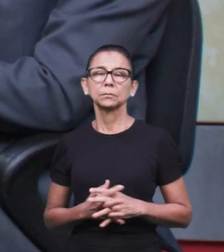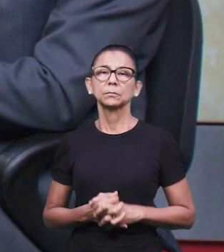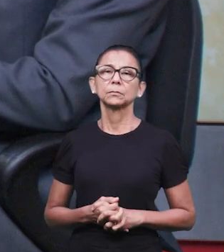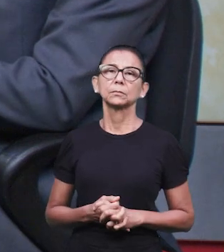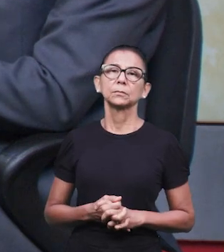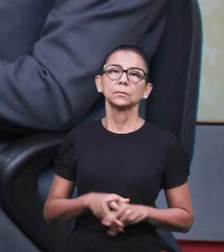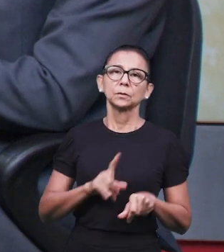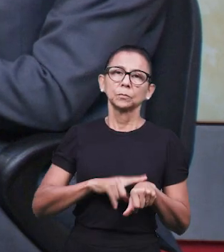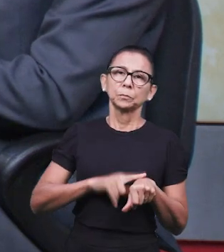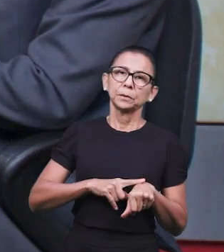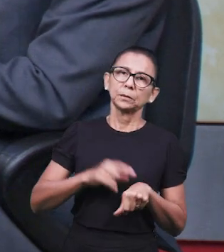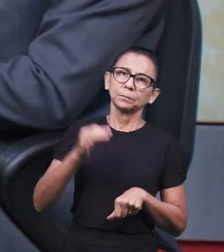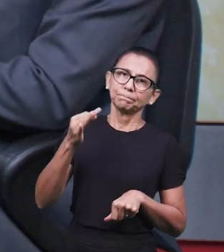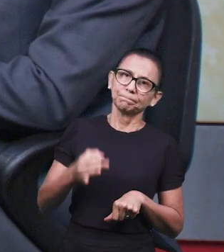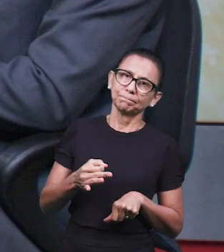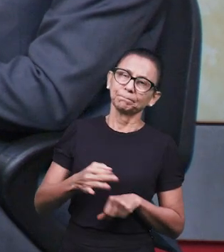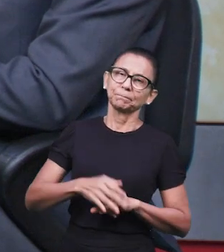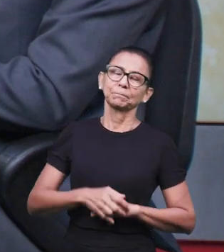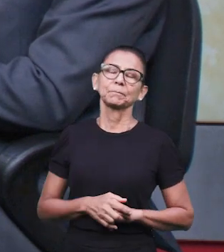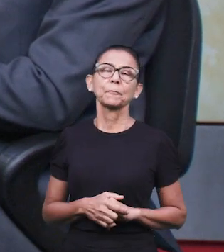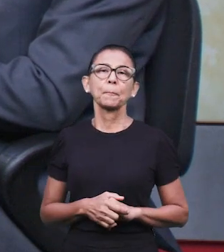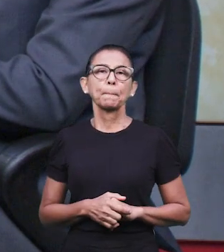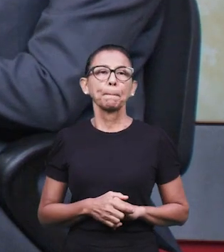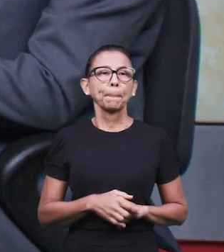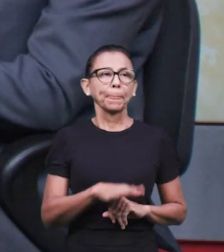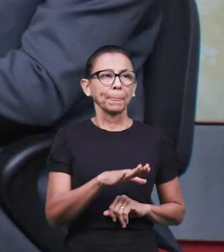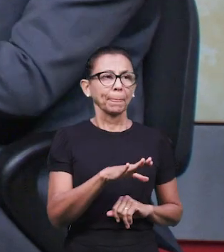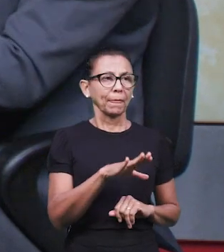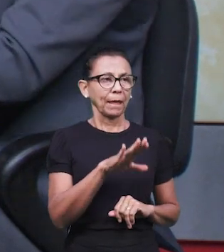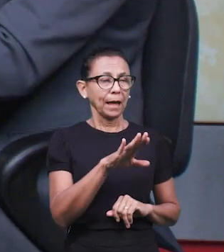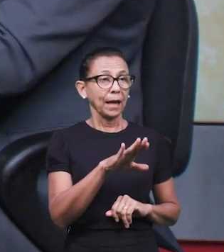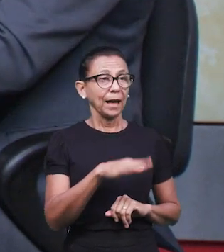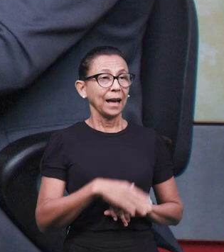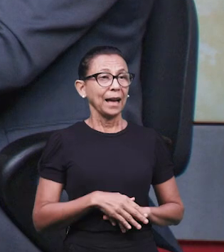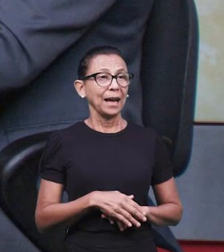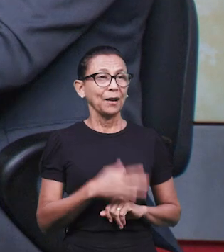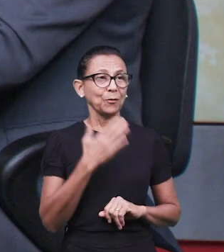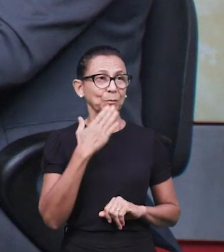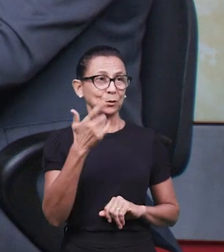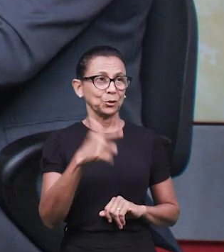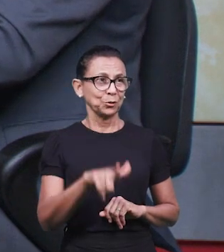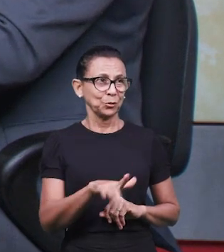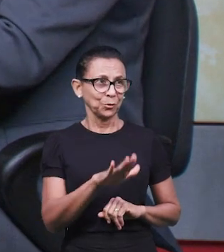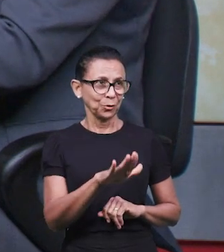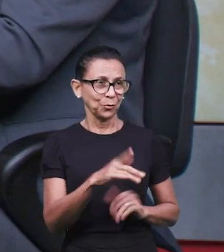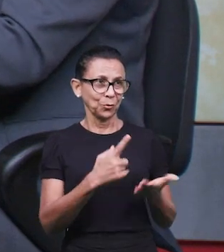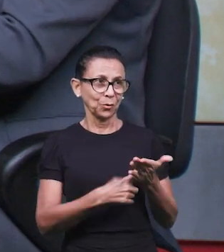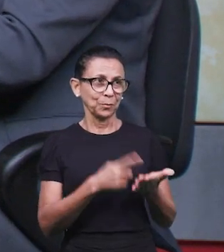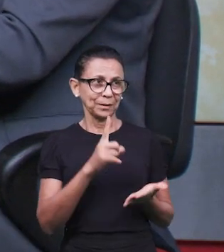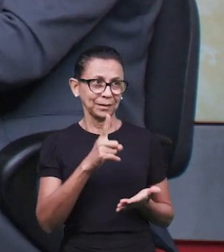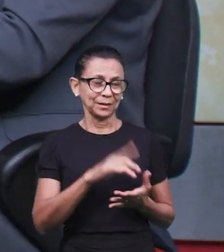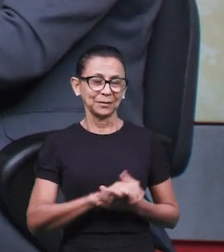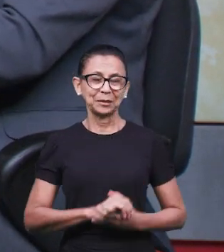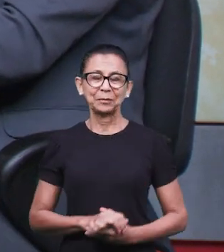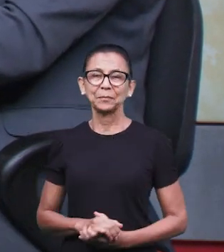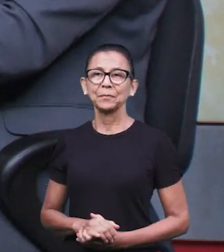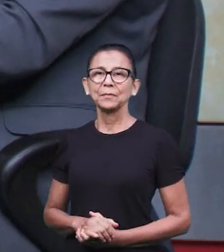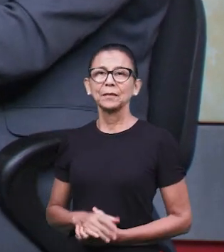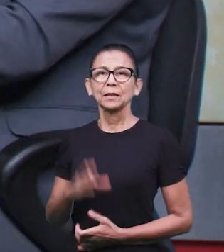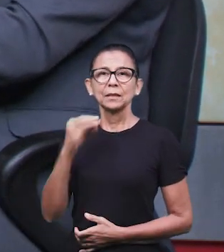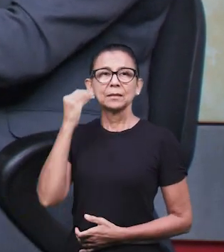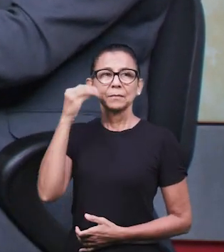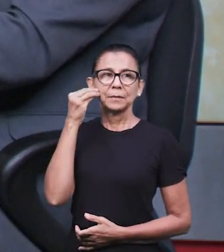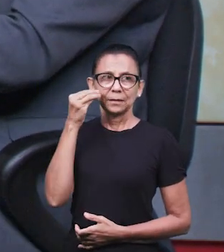certa, né? Glória a Jesus. Marcelo, na semana passada eu fiz um pedido sem a gente combinar, eu vou fazer de novo. Conta mais uma experiência com